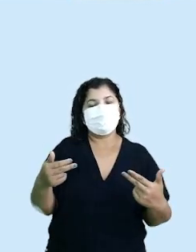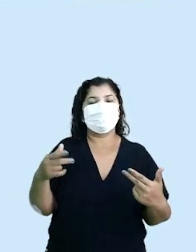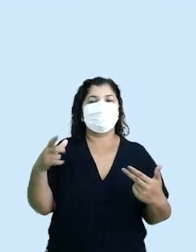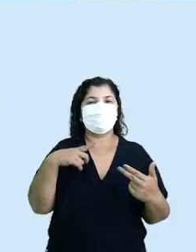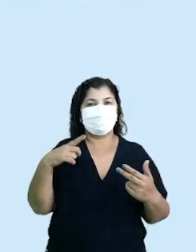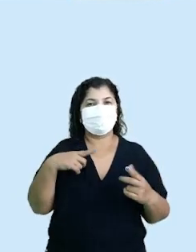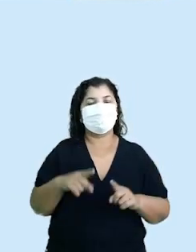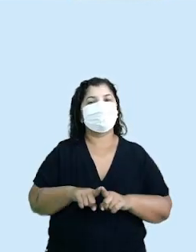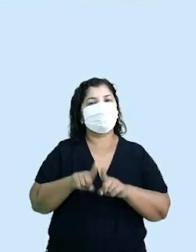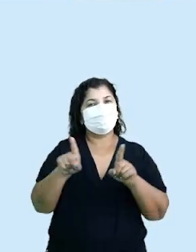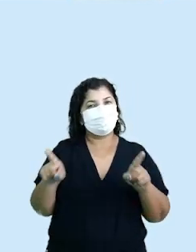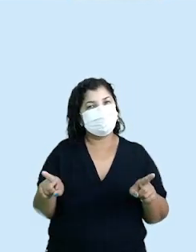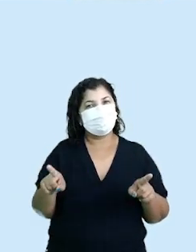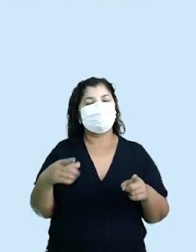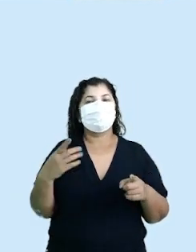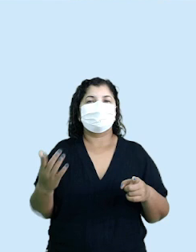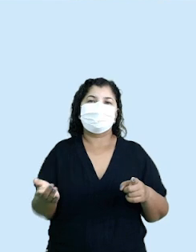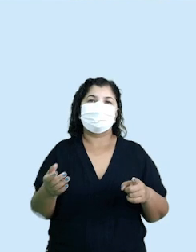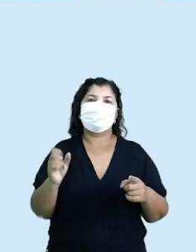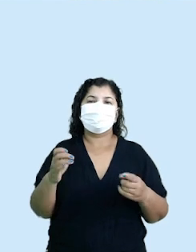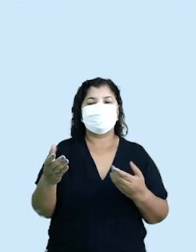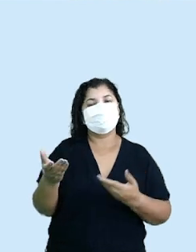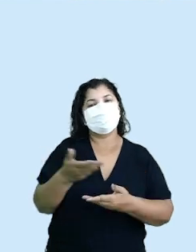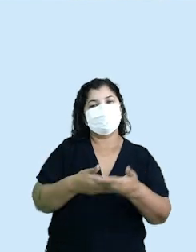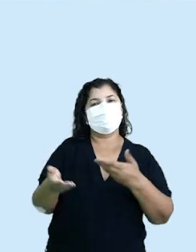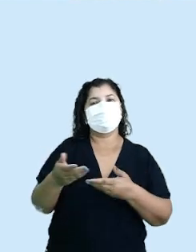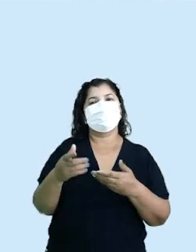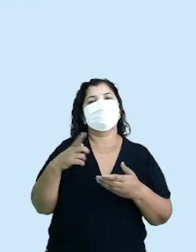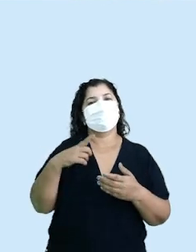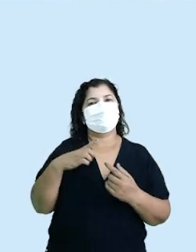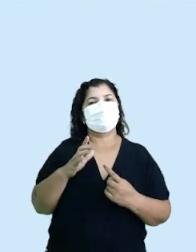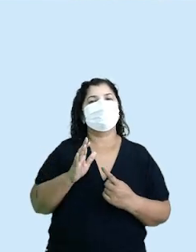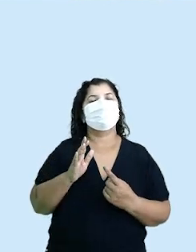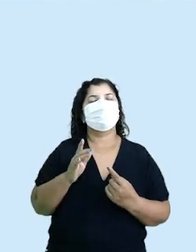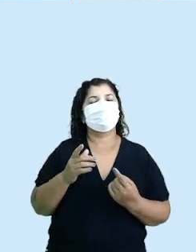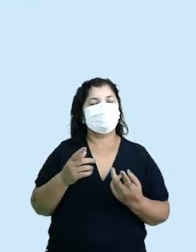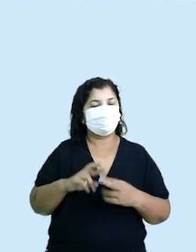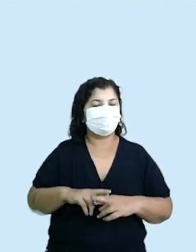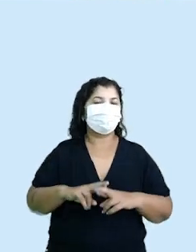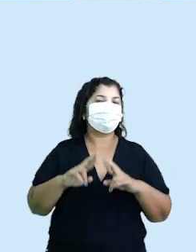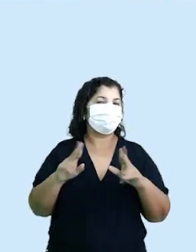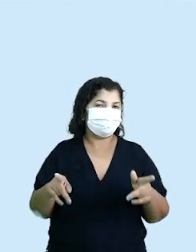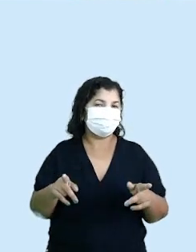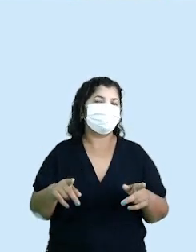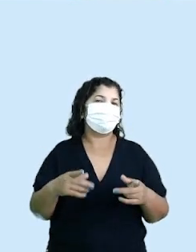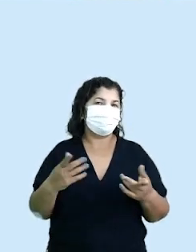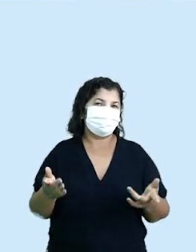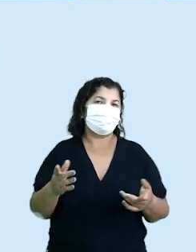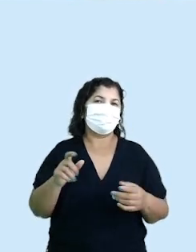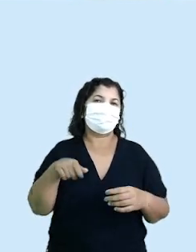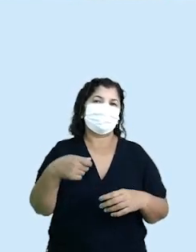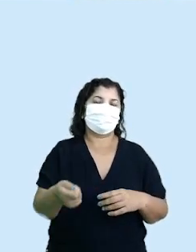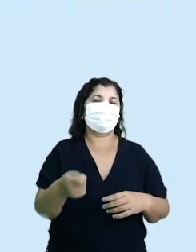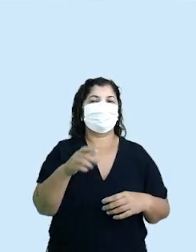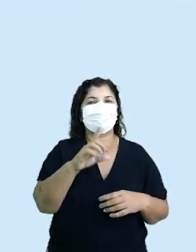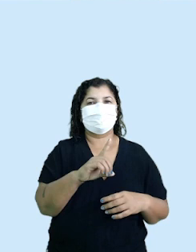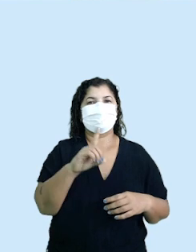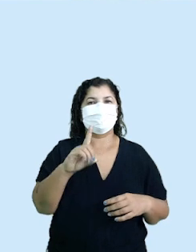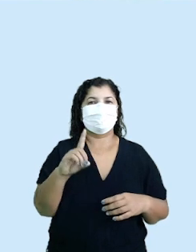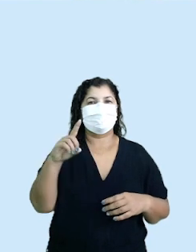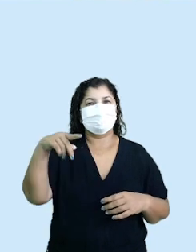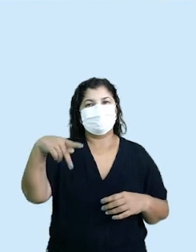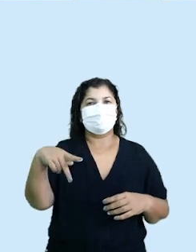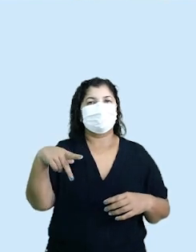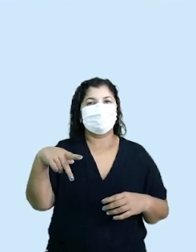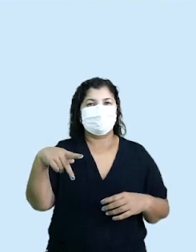dois para interagir, então vai haver uma diferença entre esses potenciais. Isso é a DDP. Isso é o que a gente chama